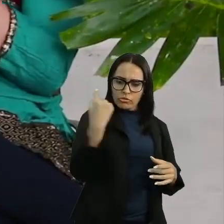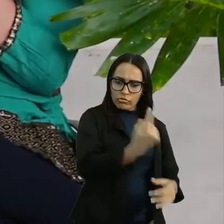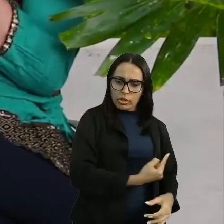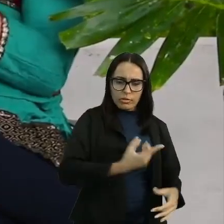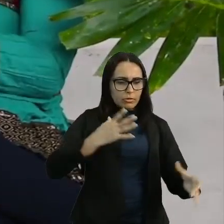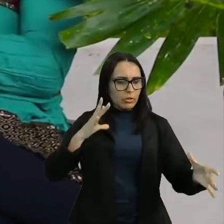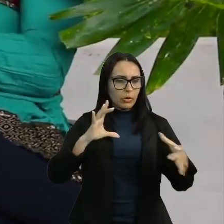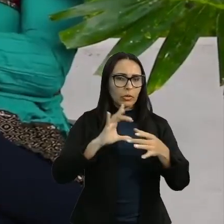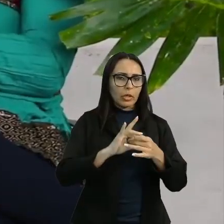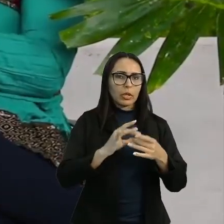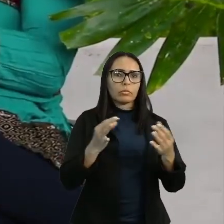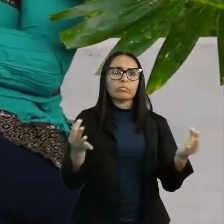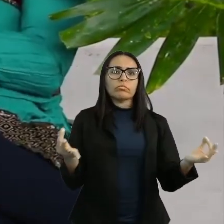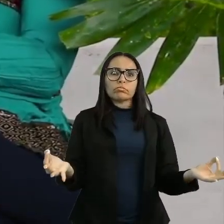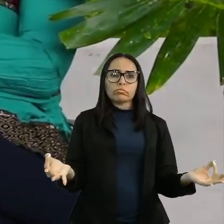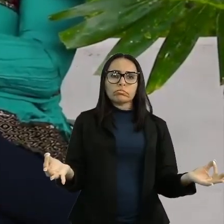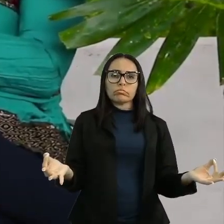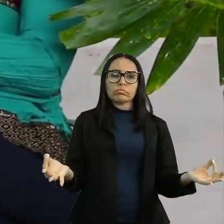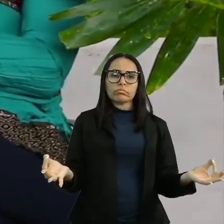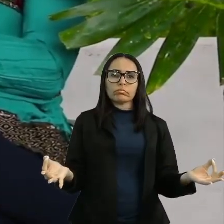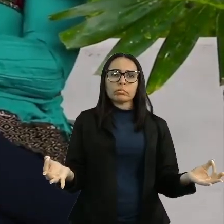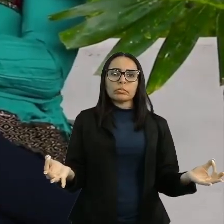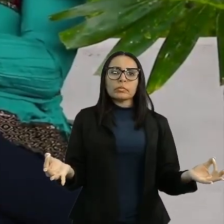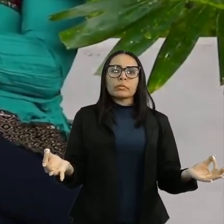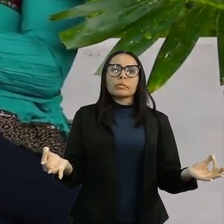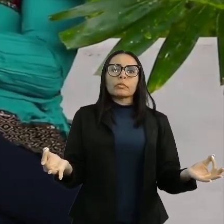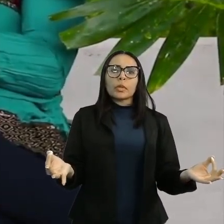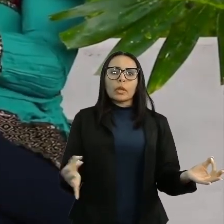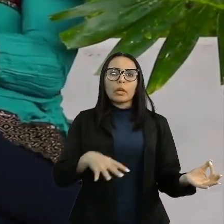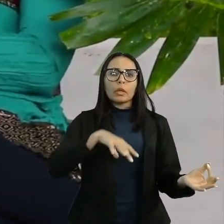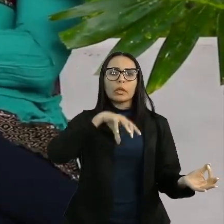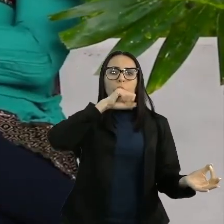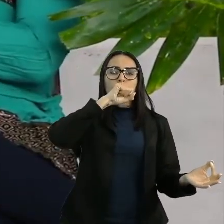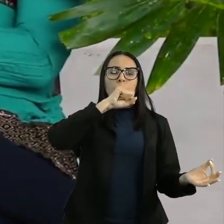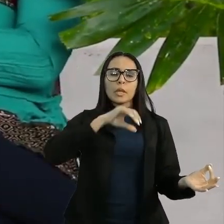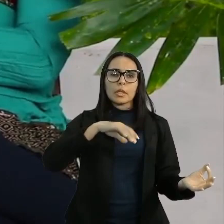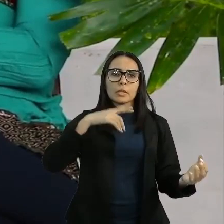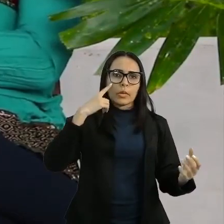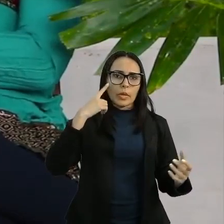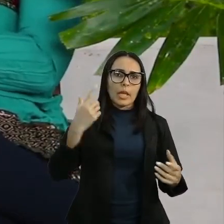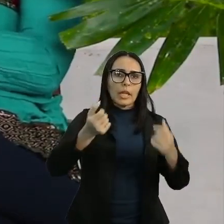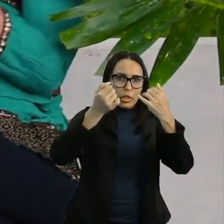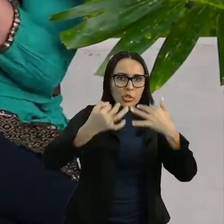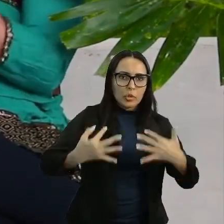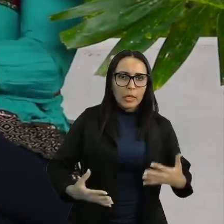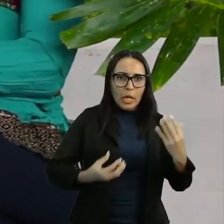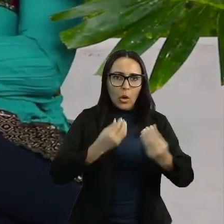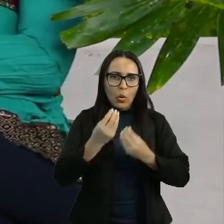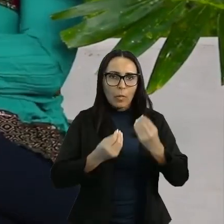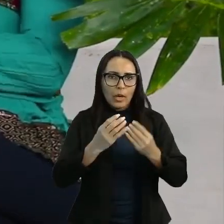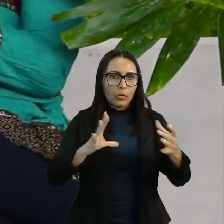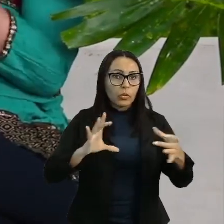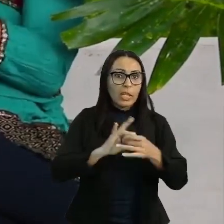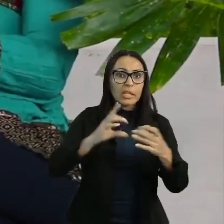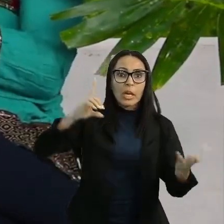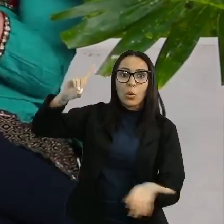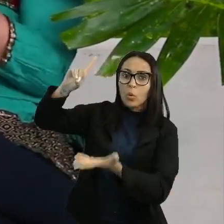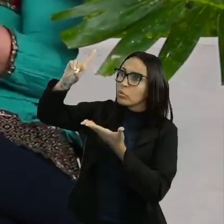que era o objetivo mesmo da exposição e não tinha nada a ver com o movimento Hare Krishna. Era num show de rock, inclusive, não tinha nada a ver